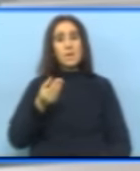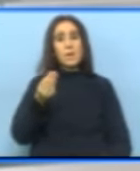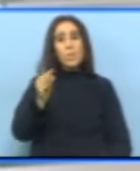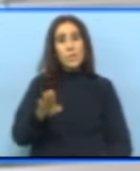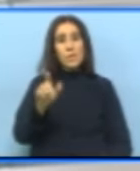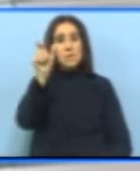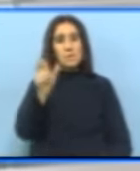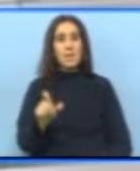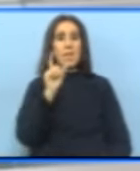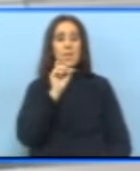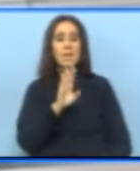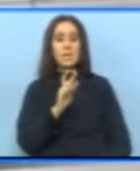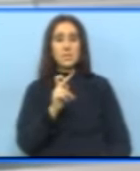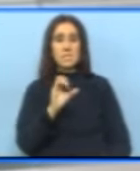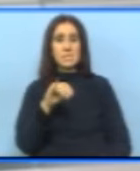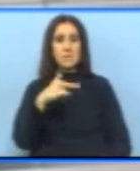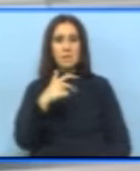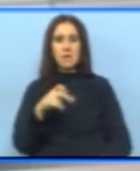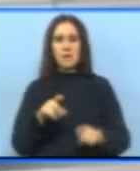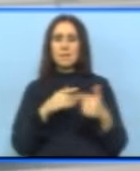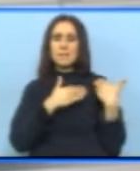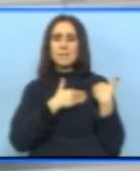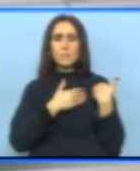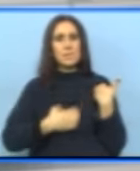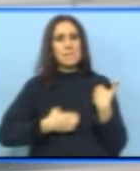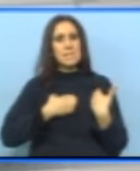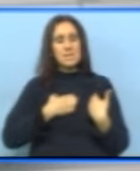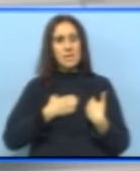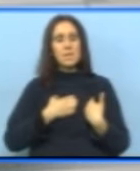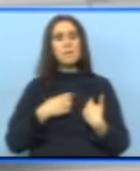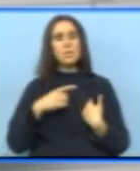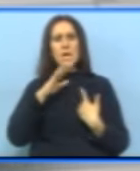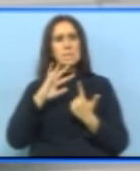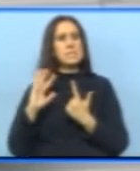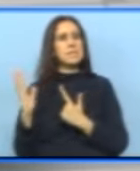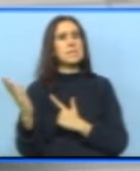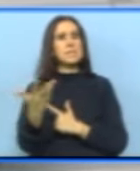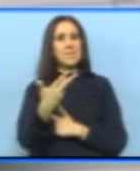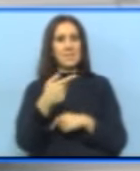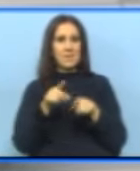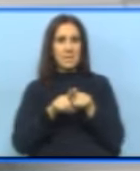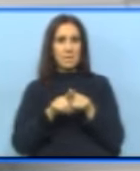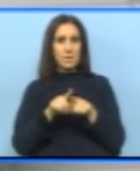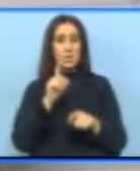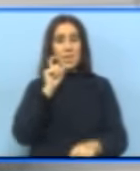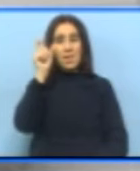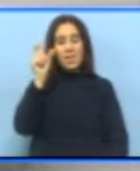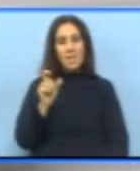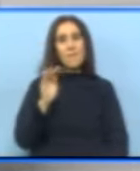Jacinta se sentia responsável por essa multidão de irmãos entende? Que ela na fé